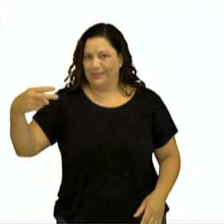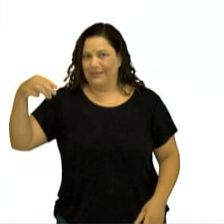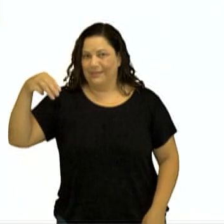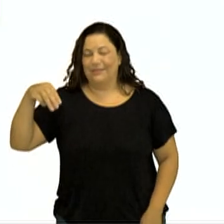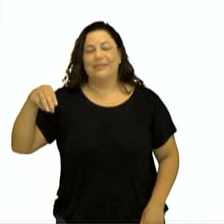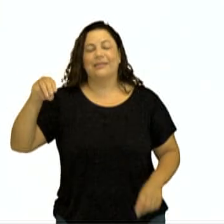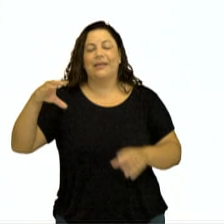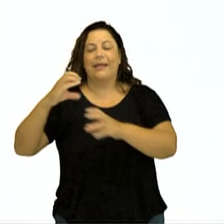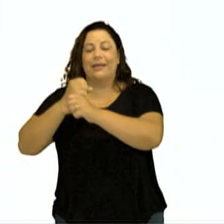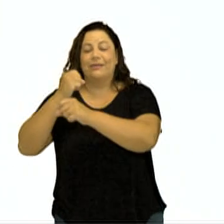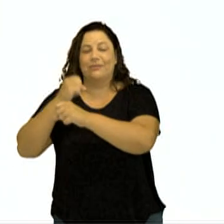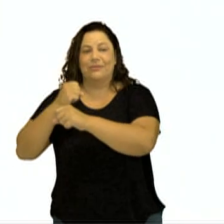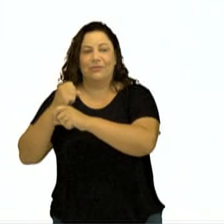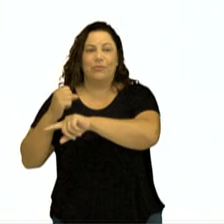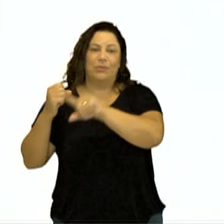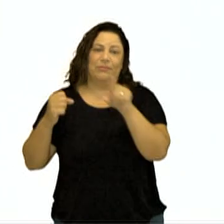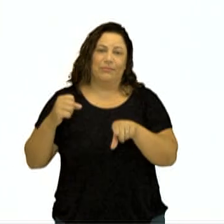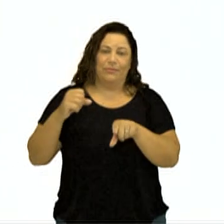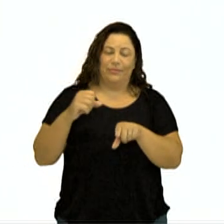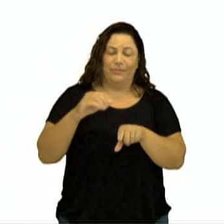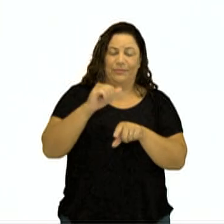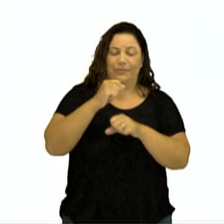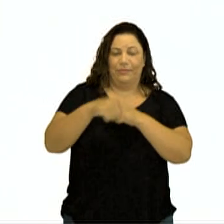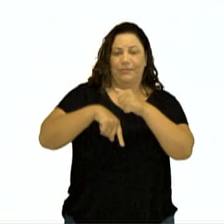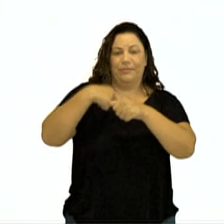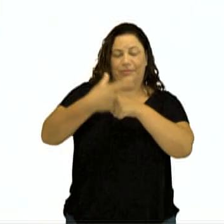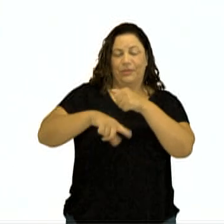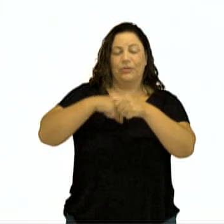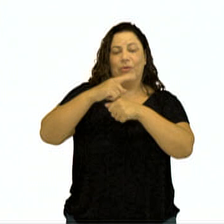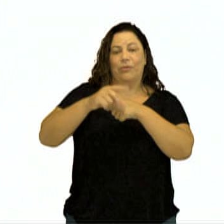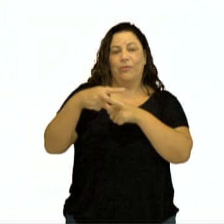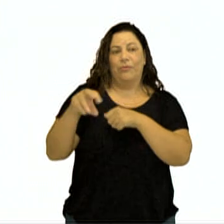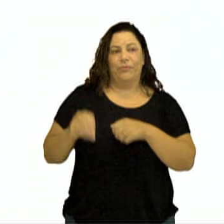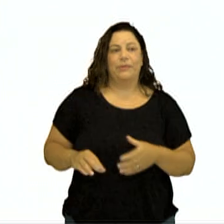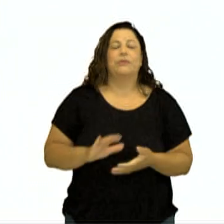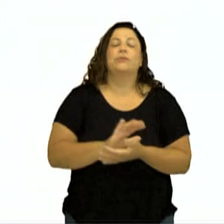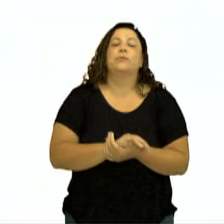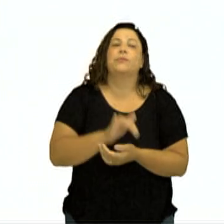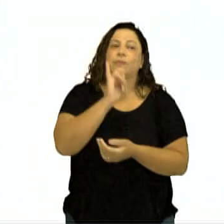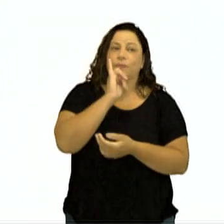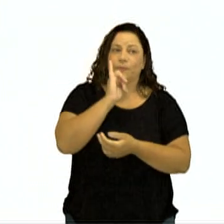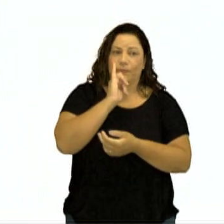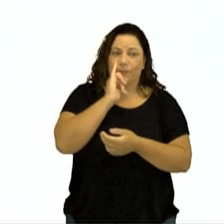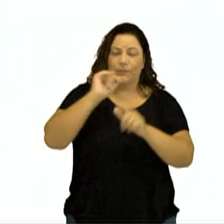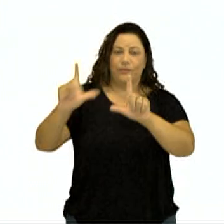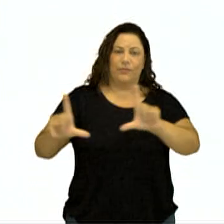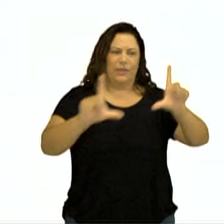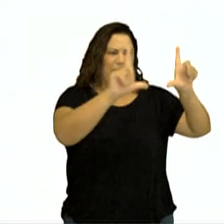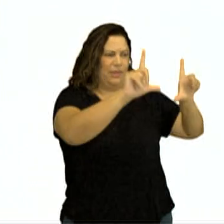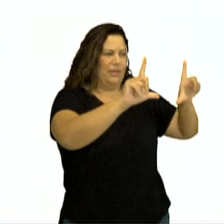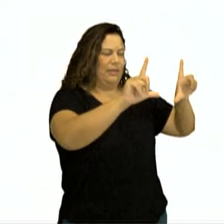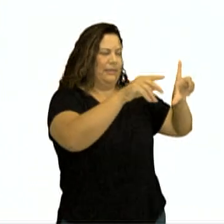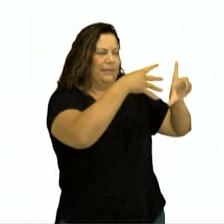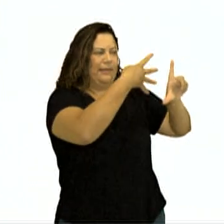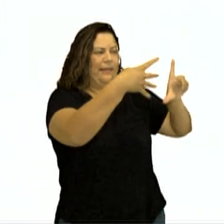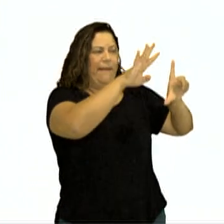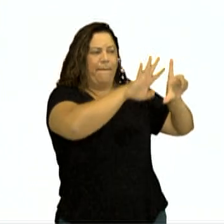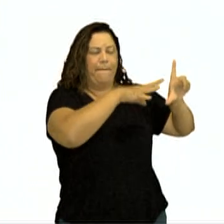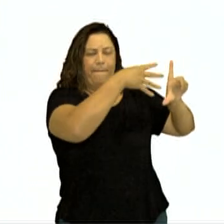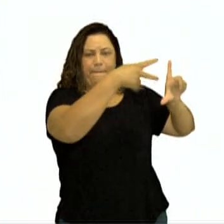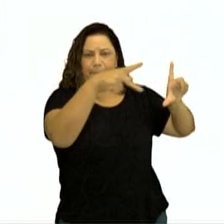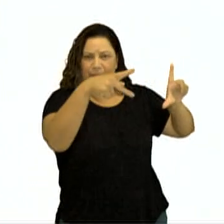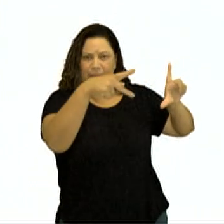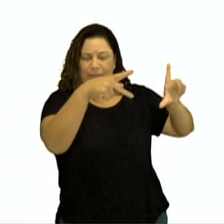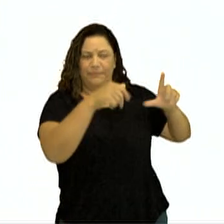prótons, o número atômico dele é igual a 20. Aqui eu tenho alguns exemplos práticos da tabela periódica. Olha um elemento representado,